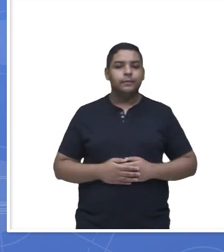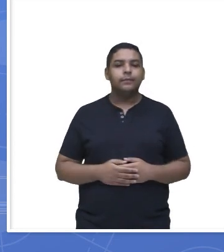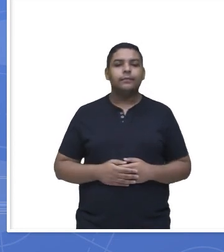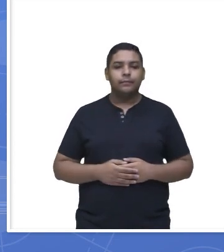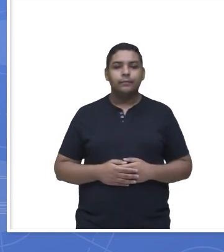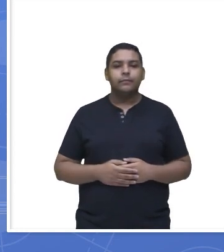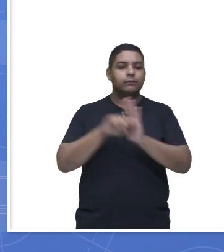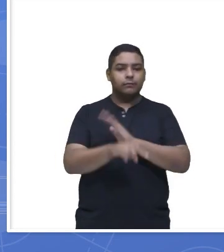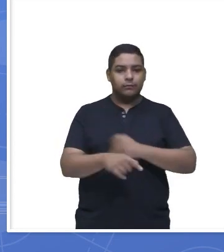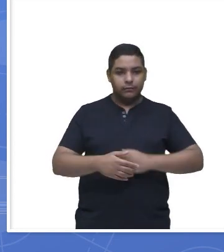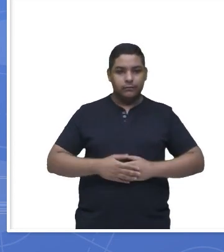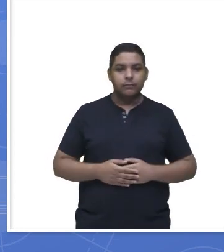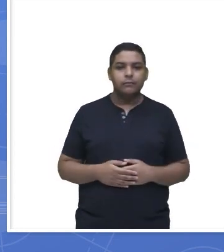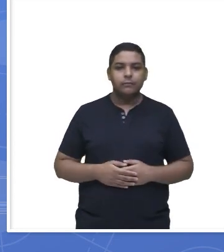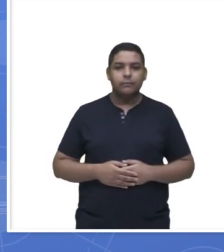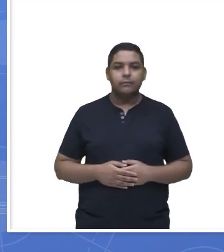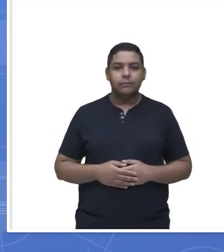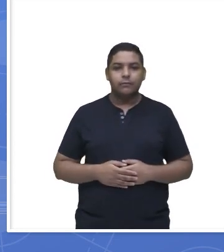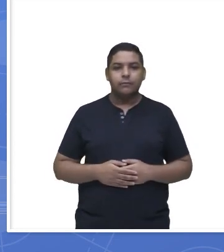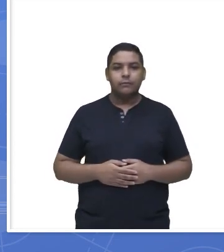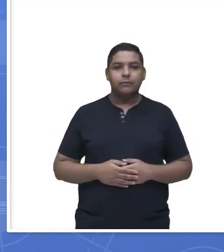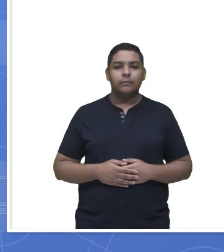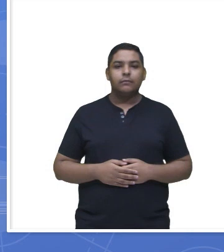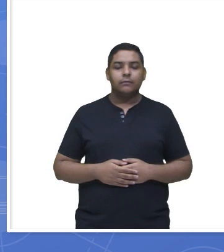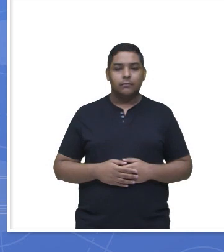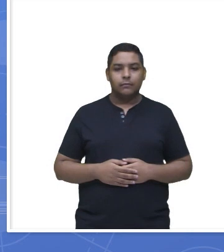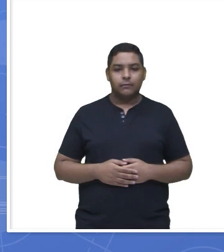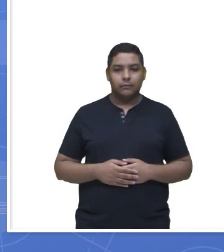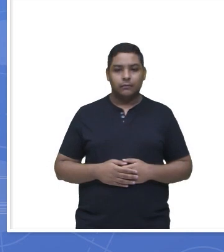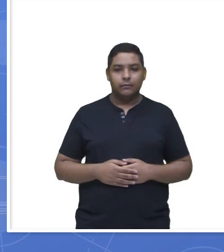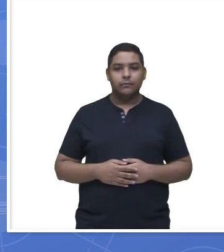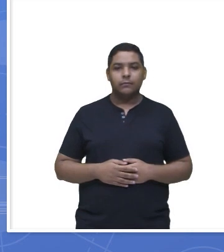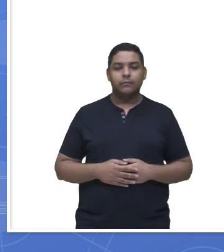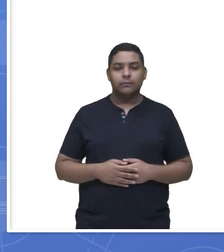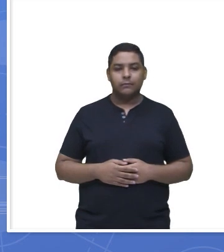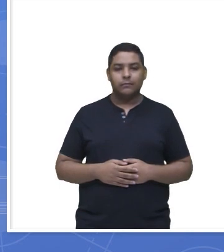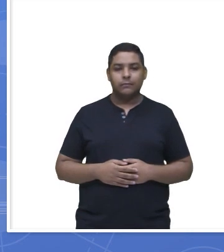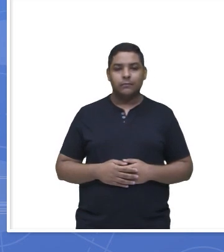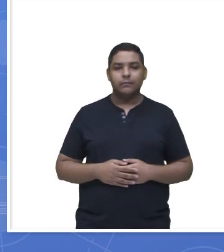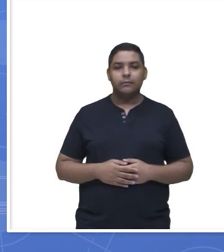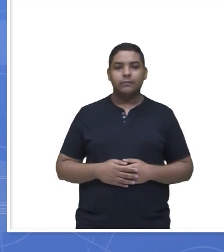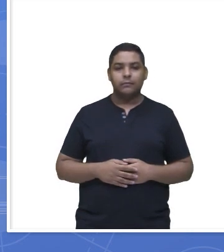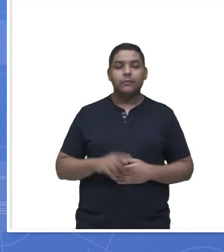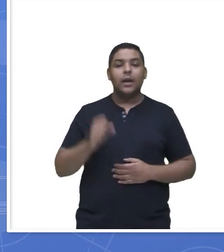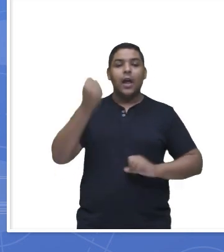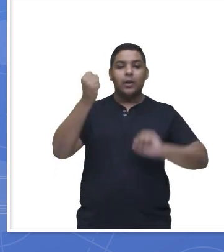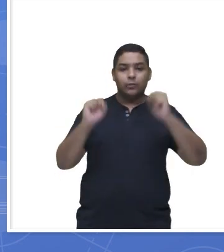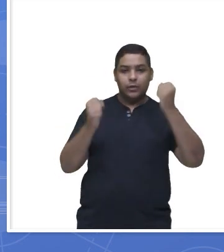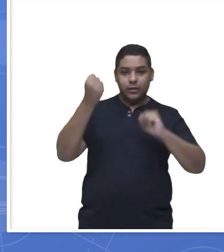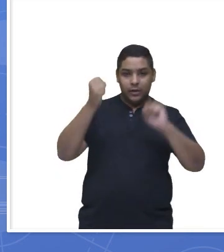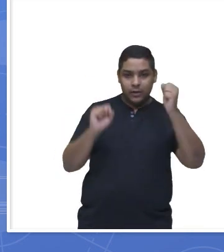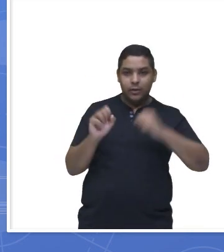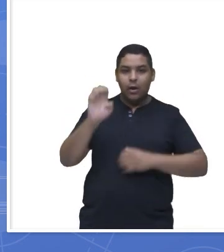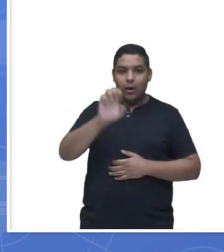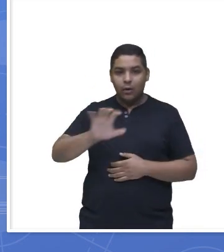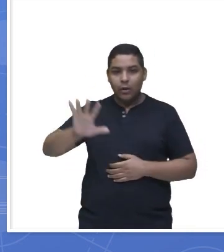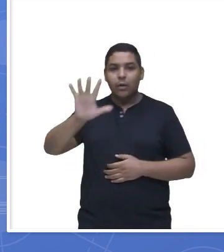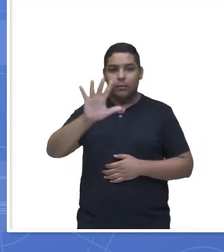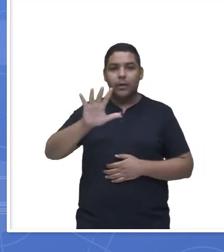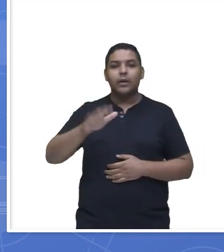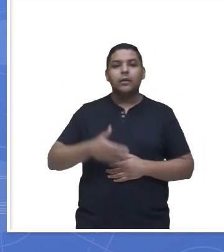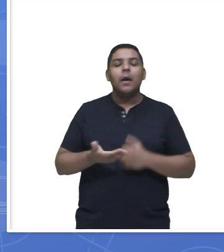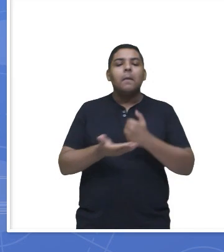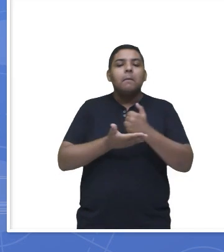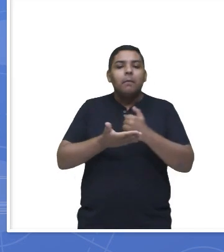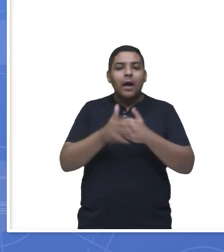que é a questão da PUC do Paraná, ela diz: a industrialização europeia teve como base energética o uso do